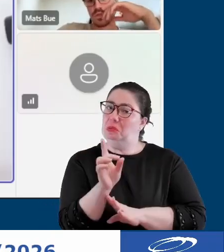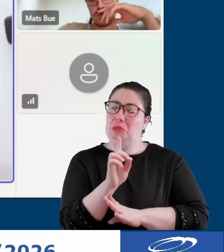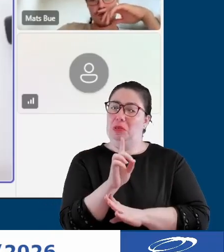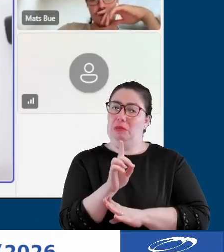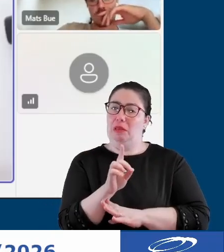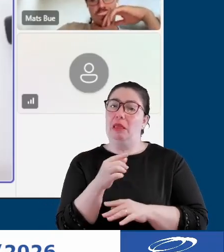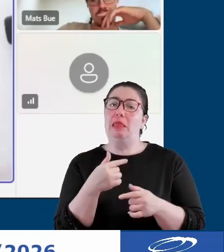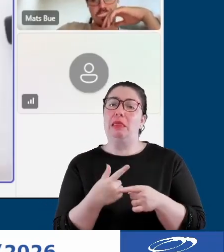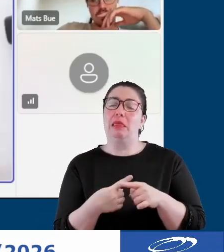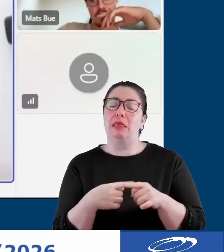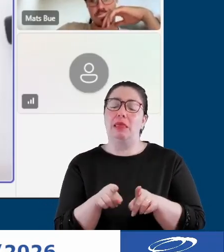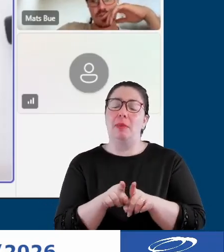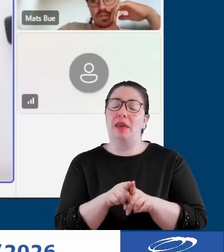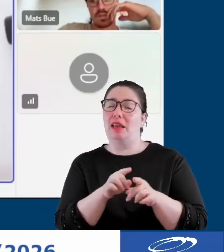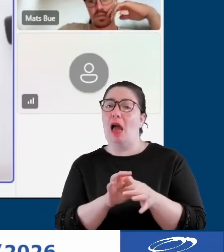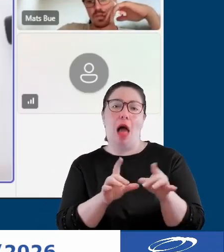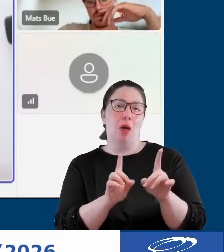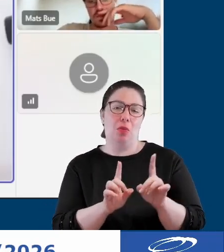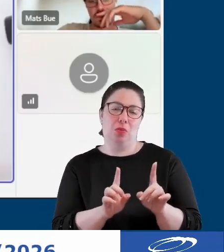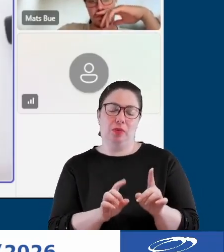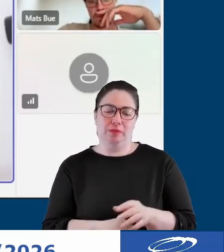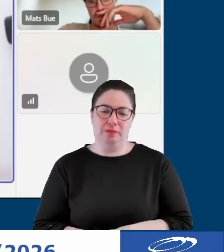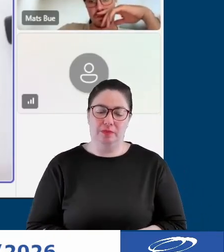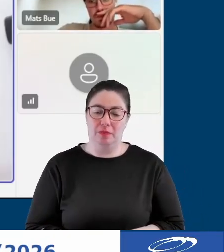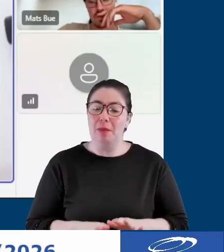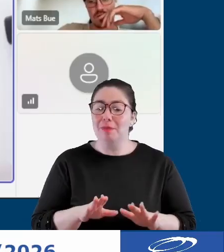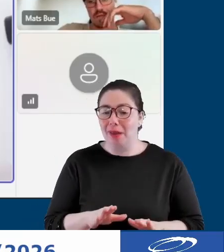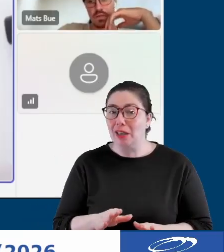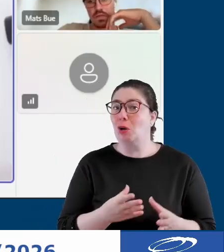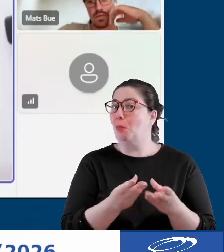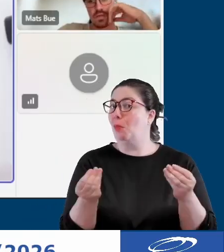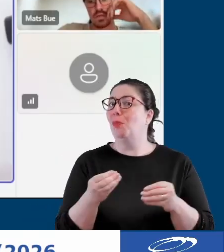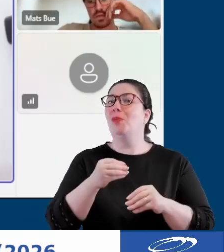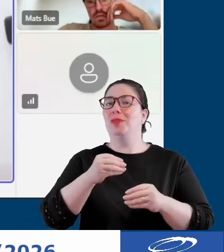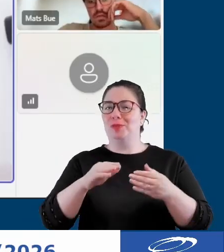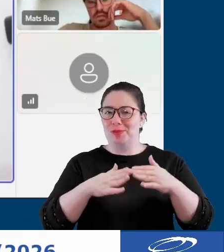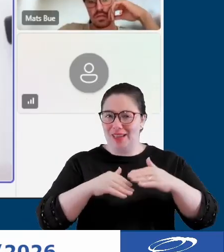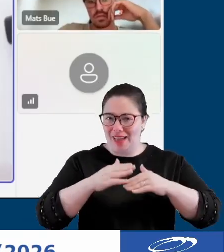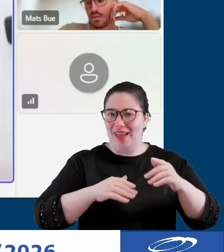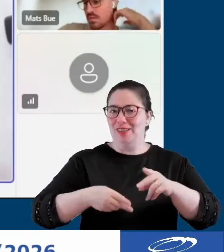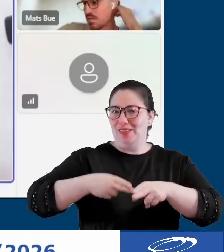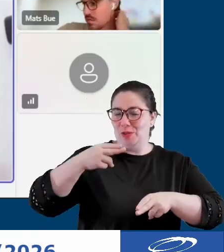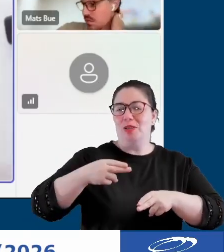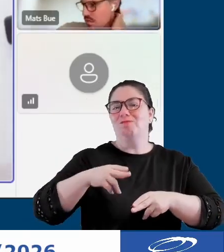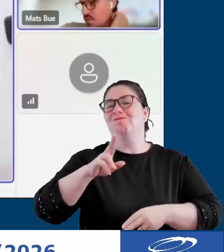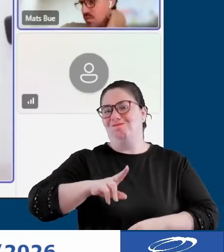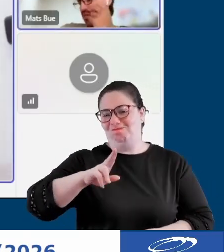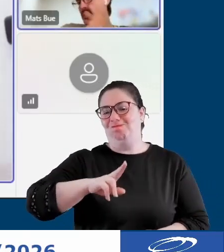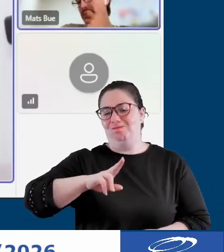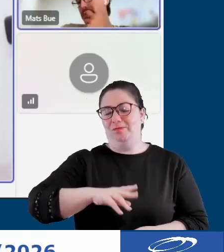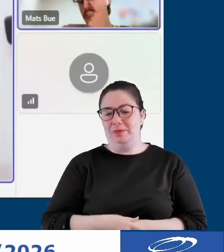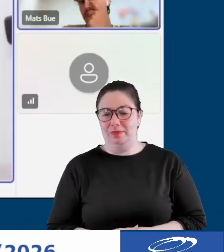verdade, essa prática, embora muitos cirurgiões o façam de uma maneira off-label. E no final, o que eu acho que está acontecendo é a gente não está